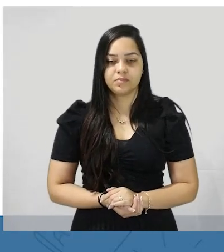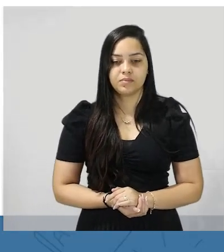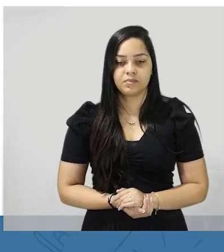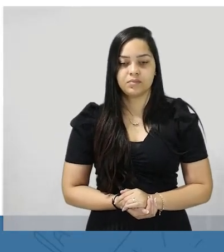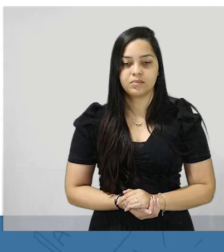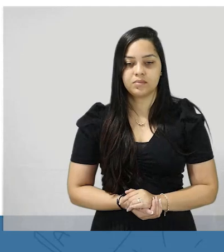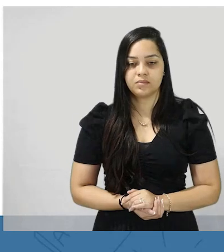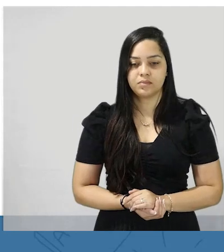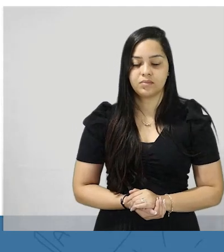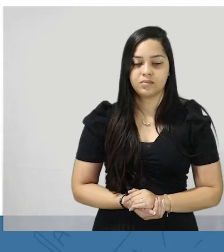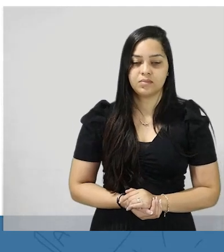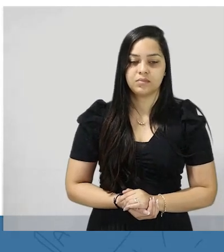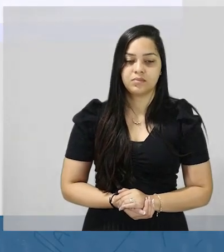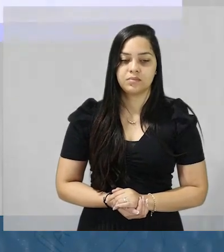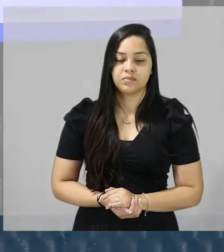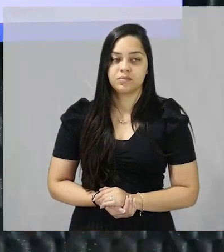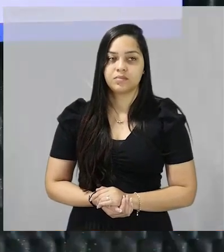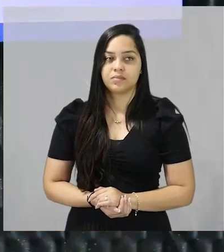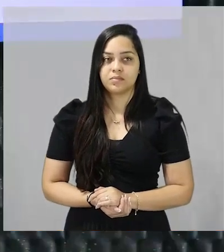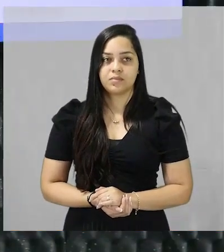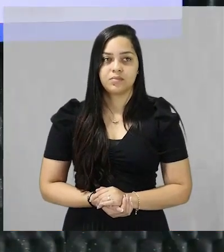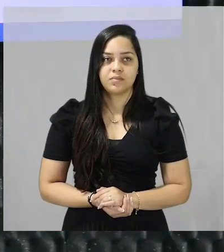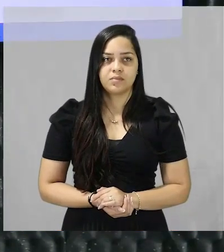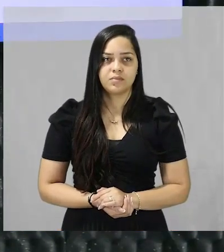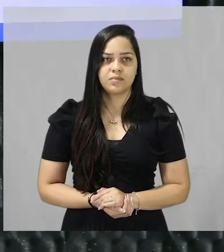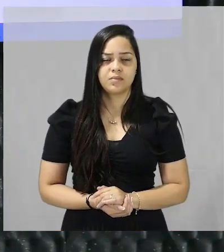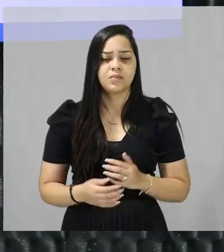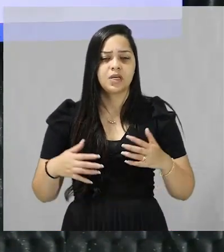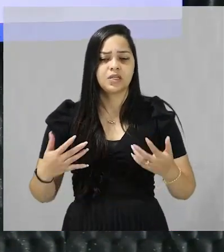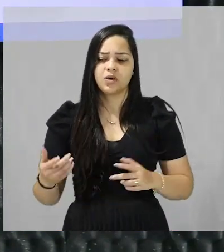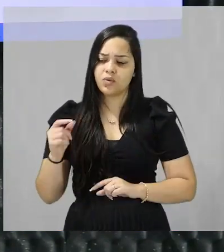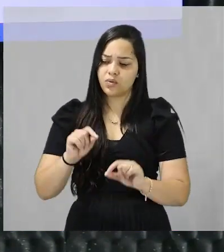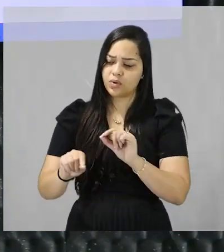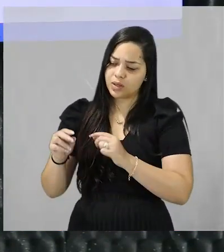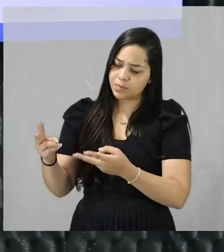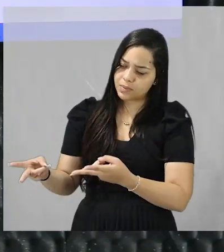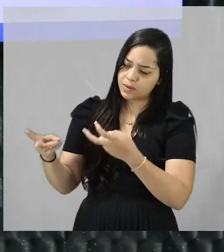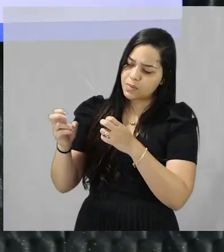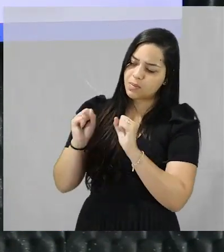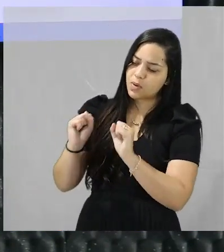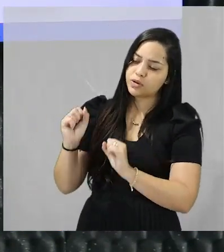grupos funcionais. Turminha, de cara, a gente já pode